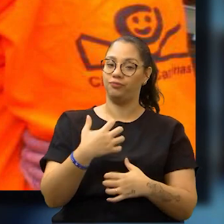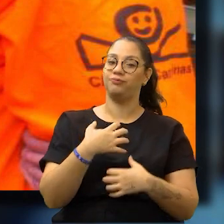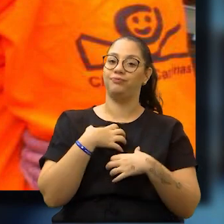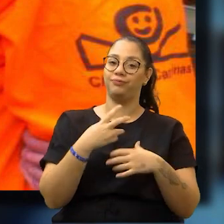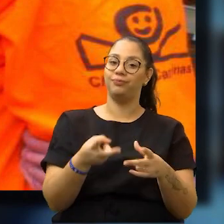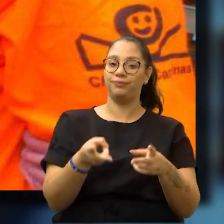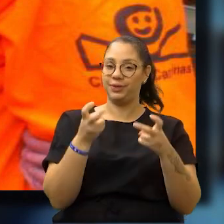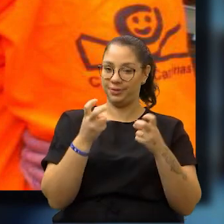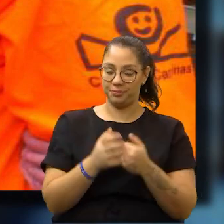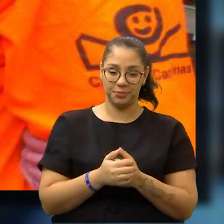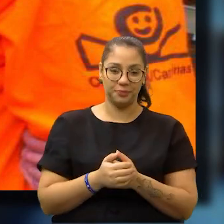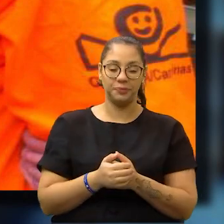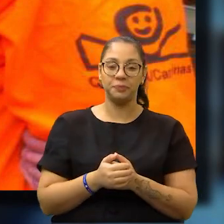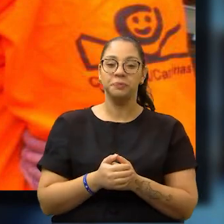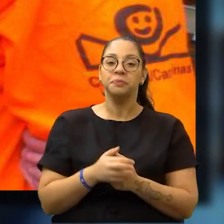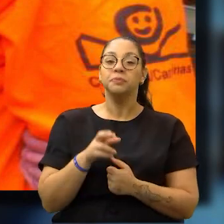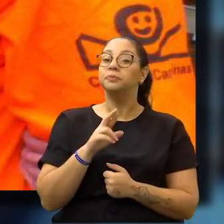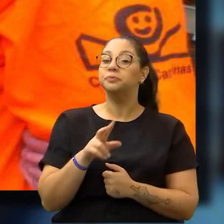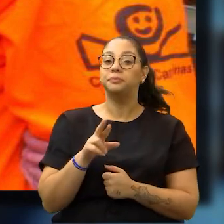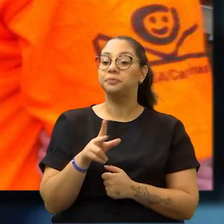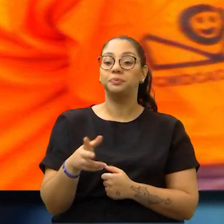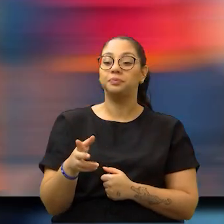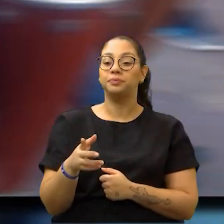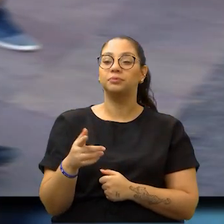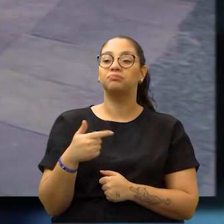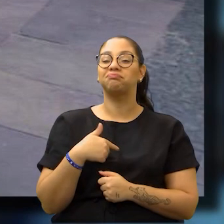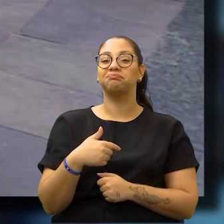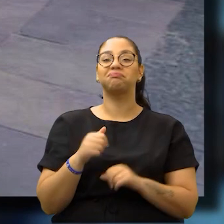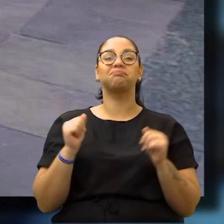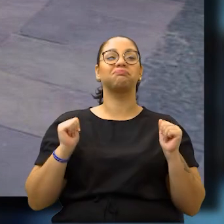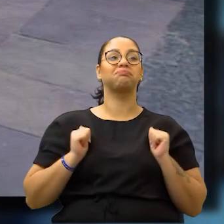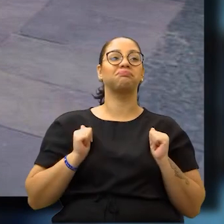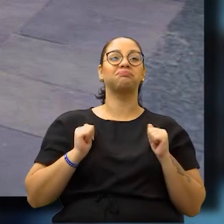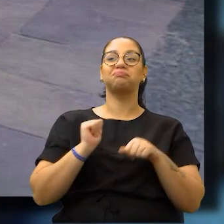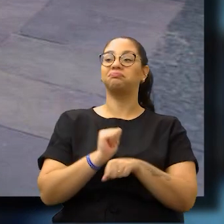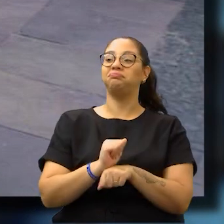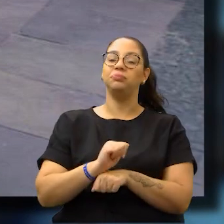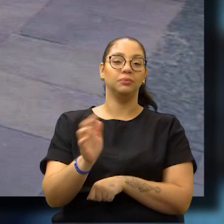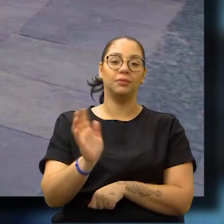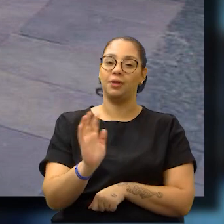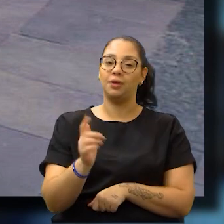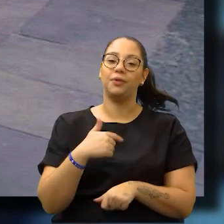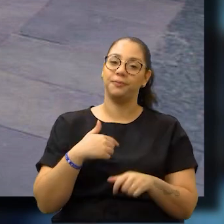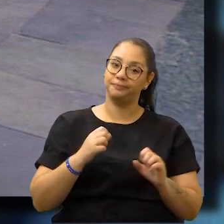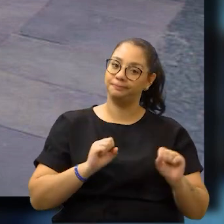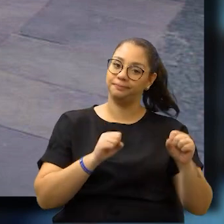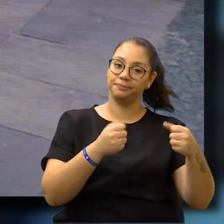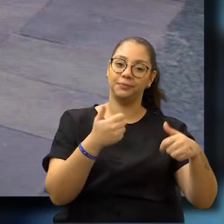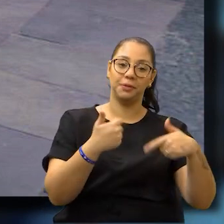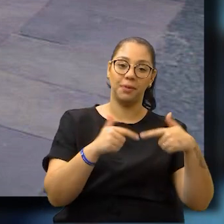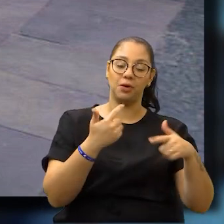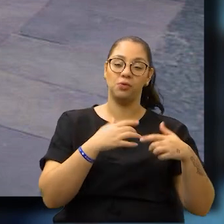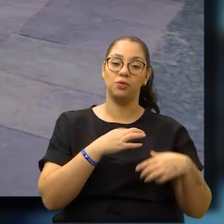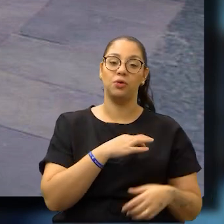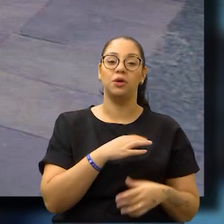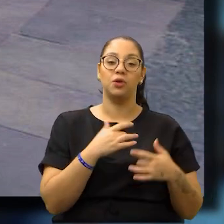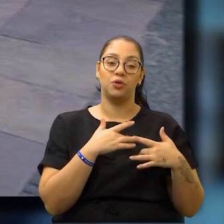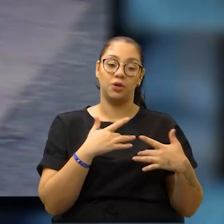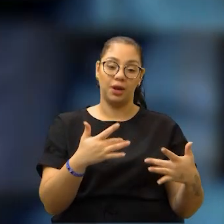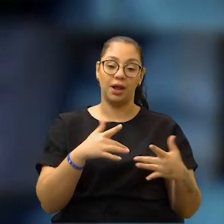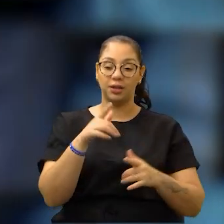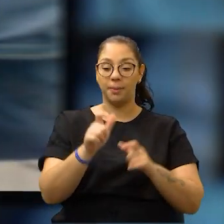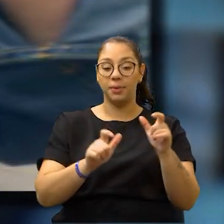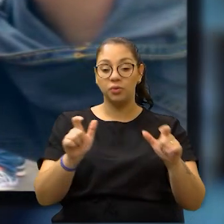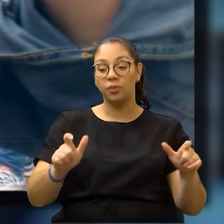isso, né? Não me vejo não fazendo esse trabalho. Então, a solidariedade